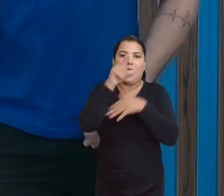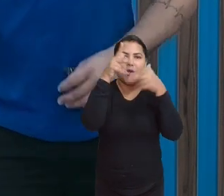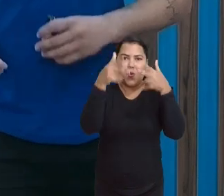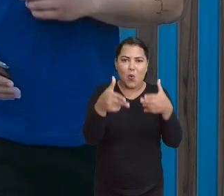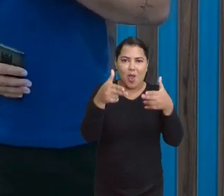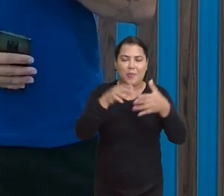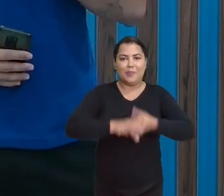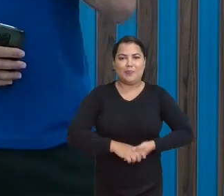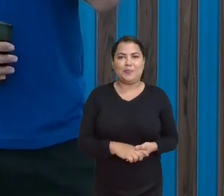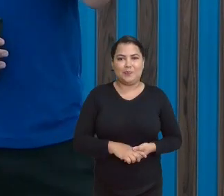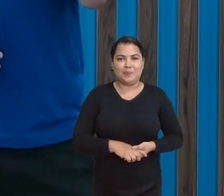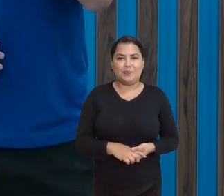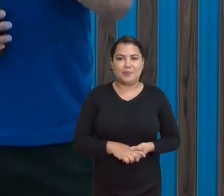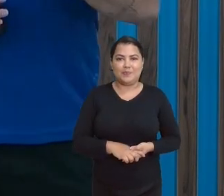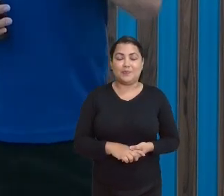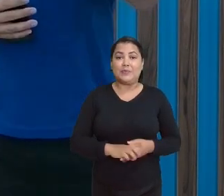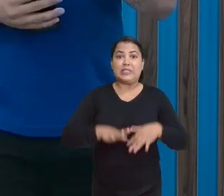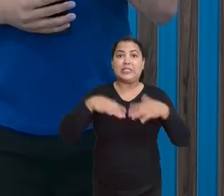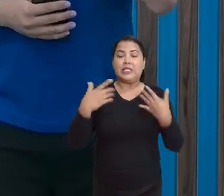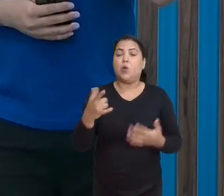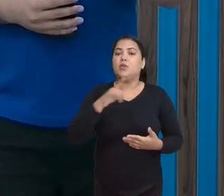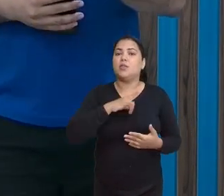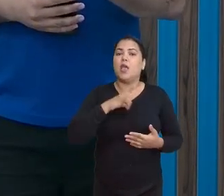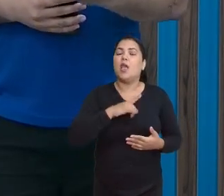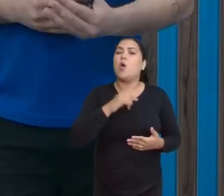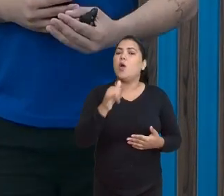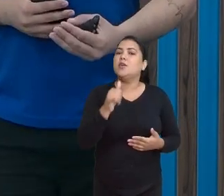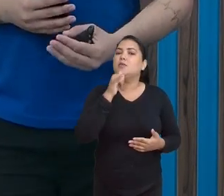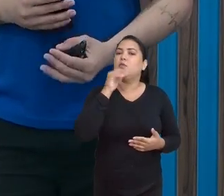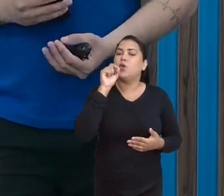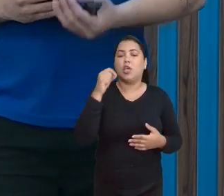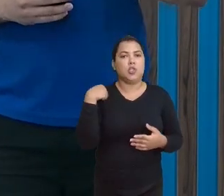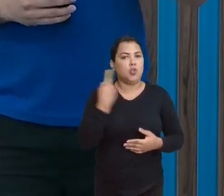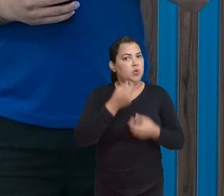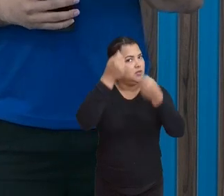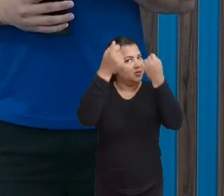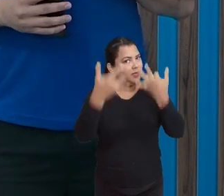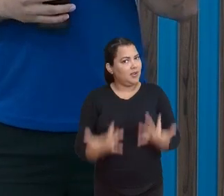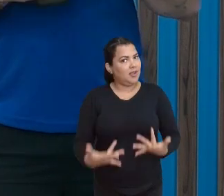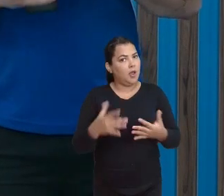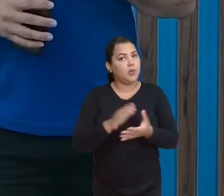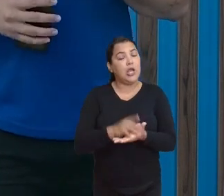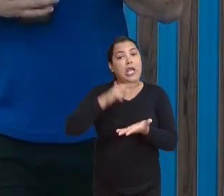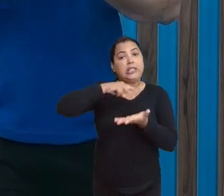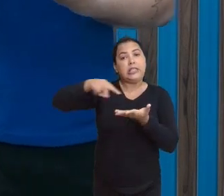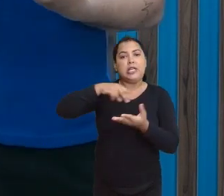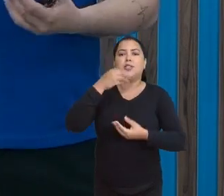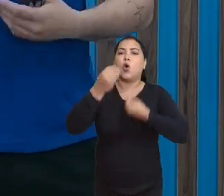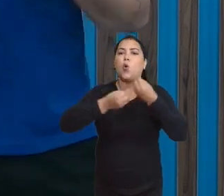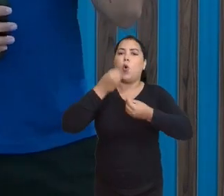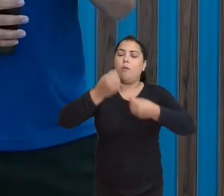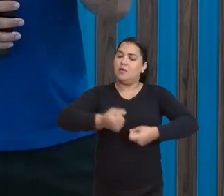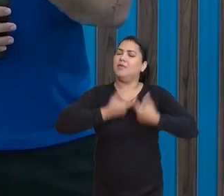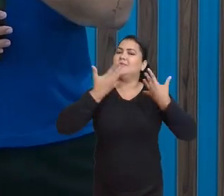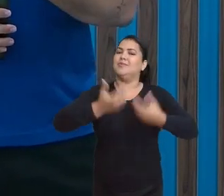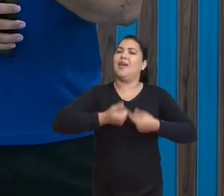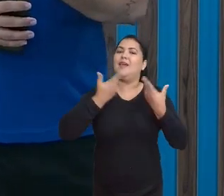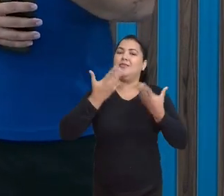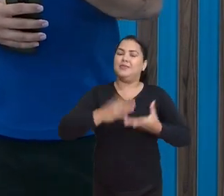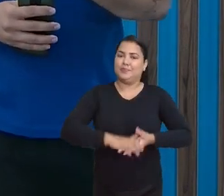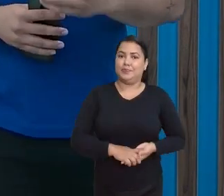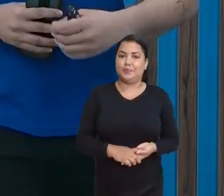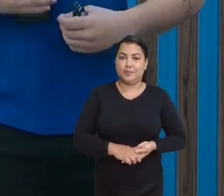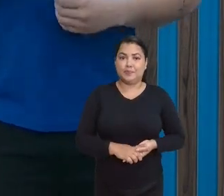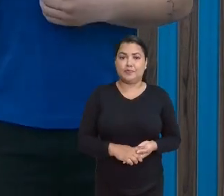Bom, aí está exemplificando um pouquinho do que a gente falou, né, sobre dança como forma de expressão.